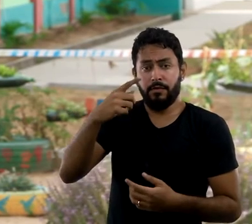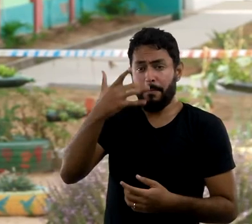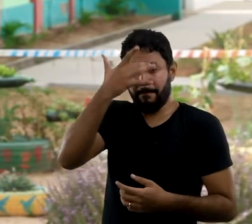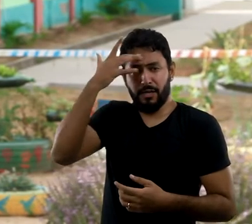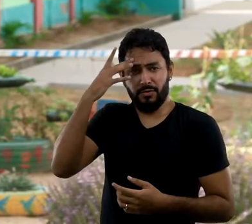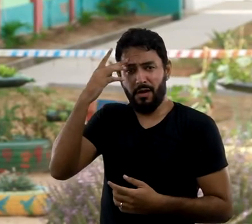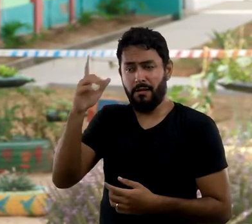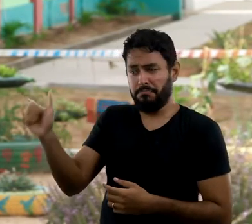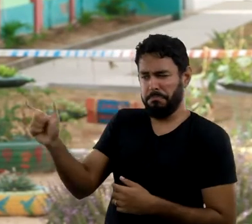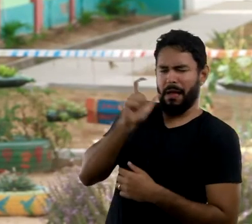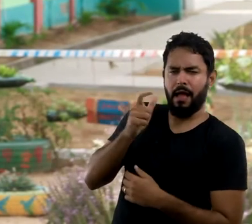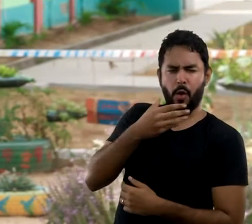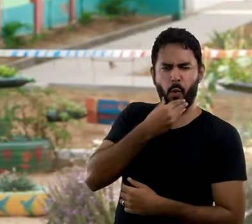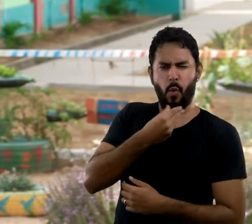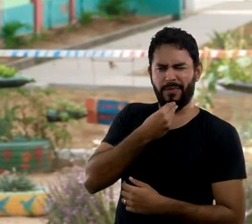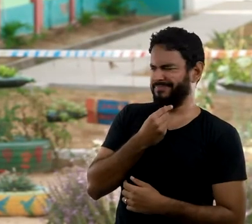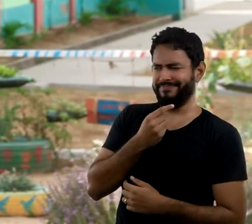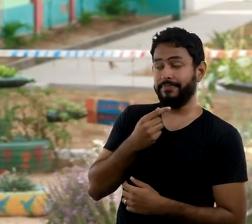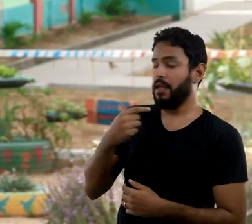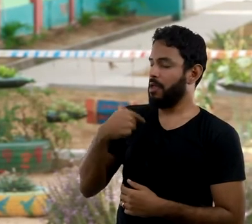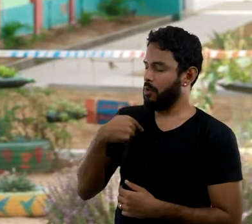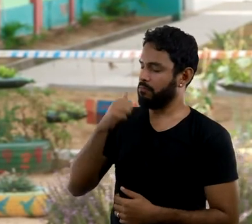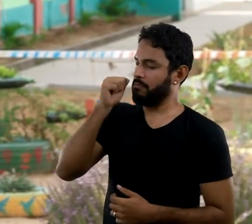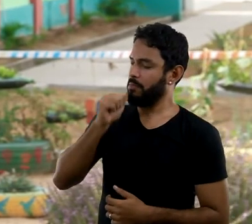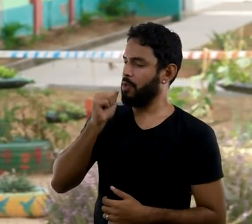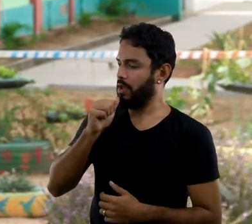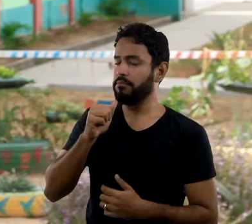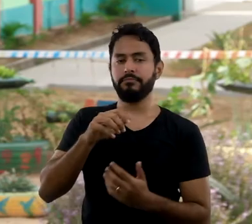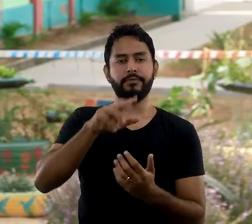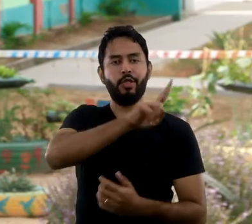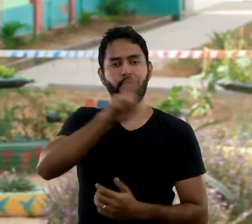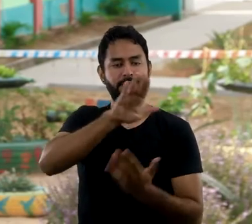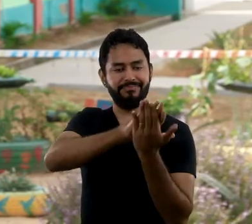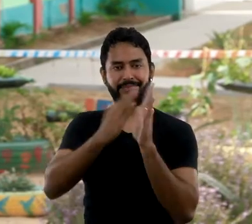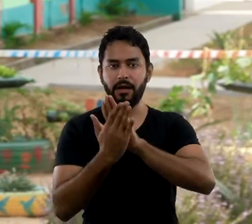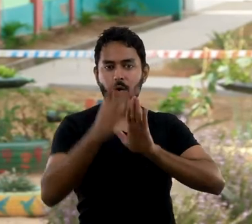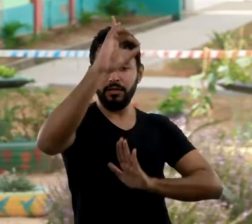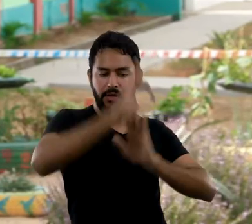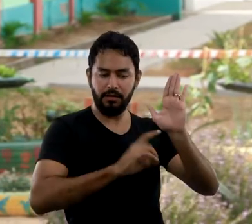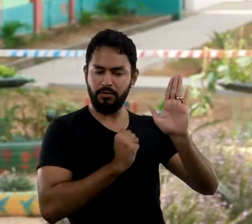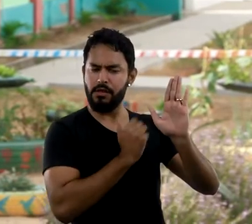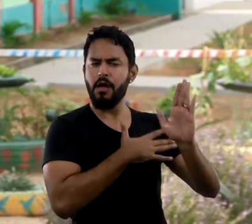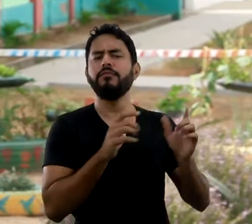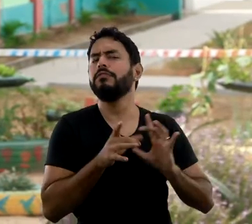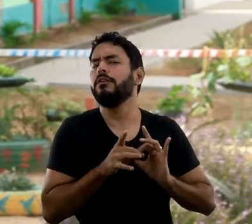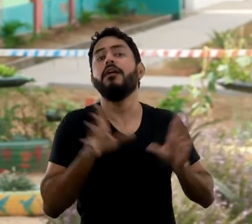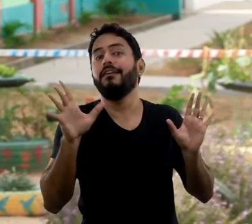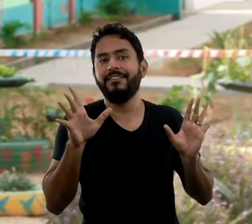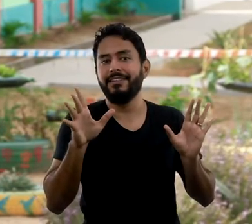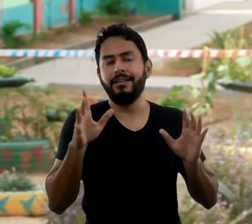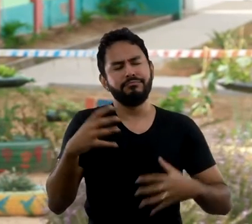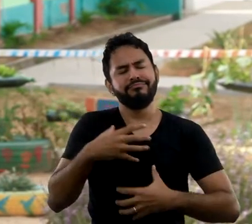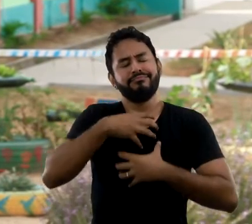fulana a questão dos lombos facial foi um direito que o sped já se me permitirem eu me sinto bem é porque